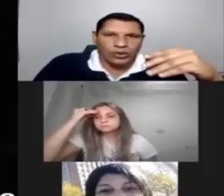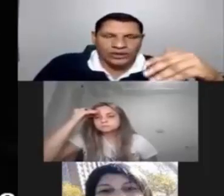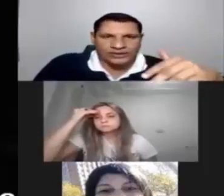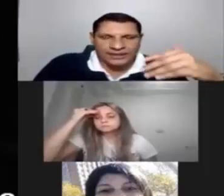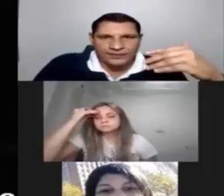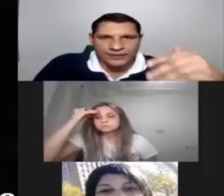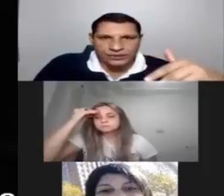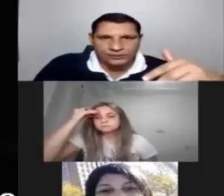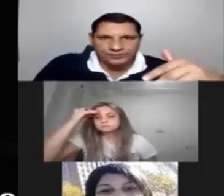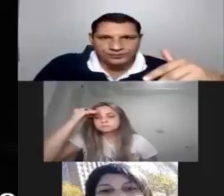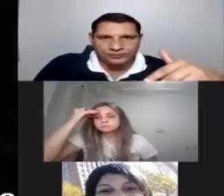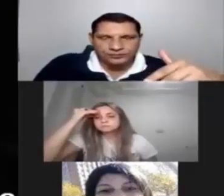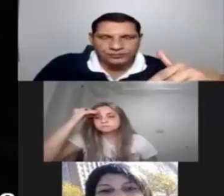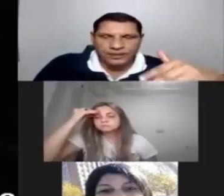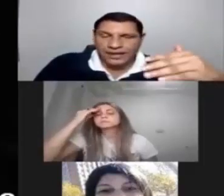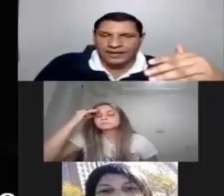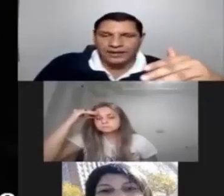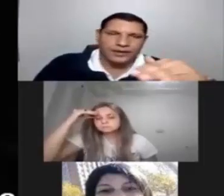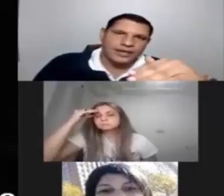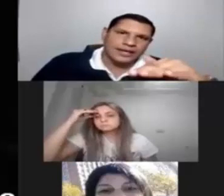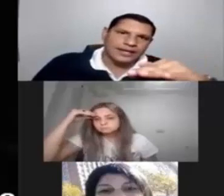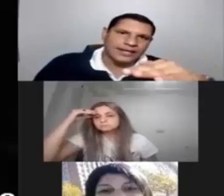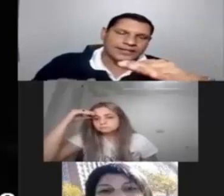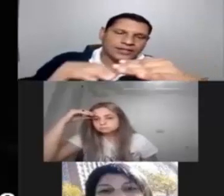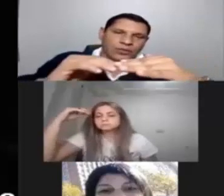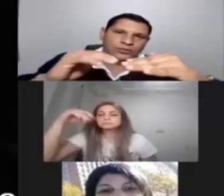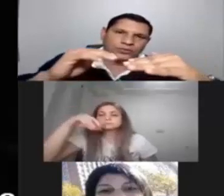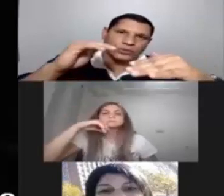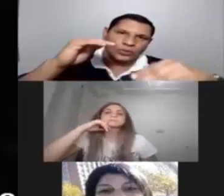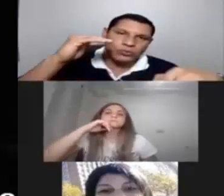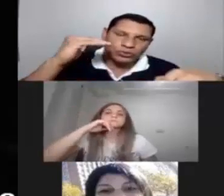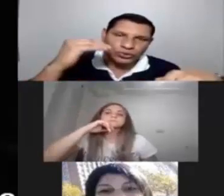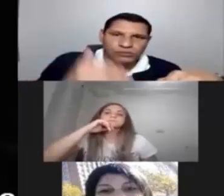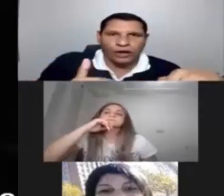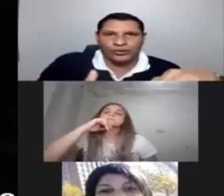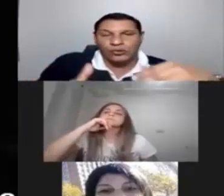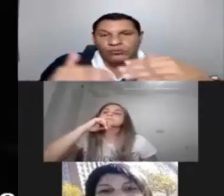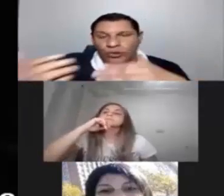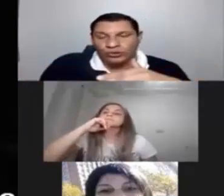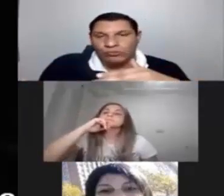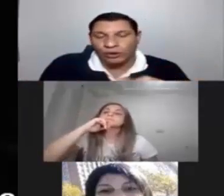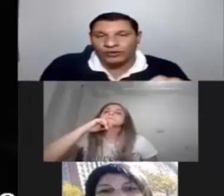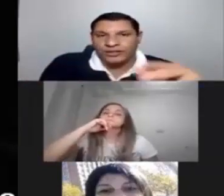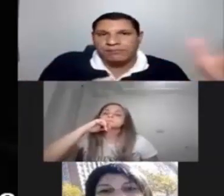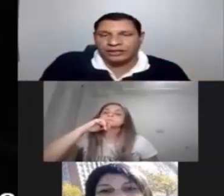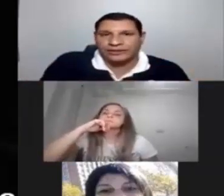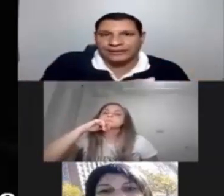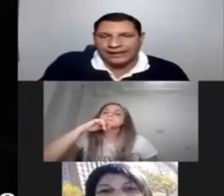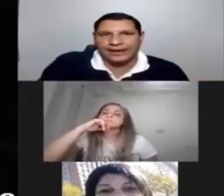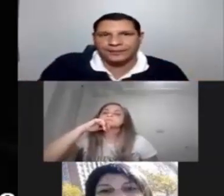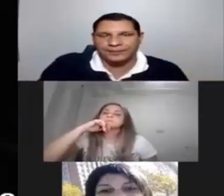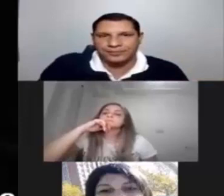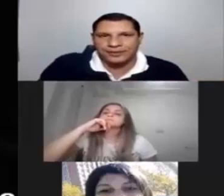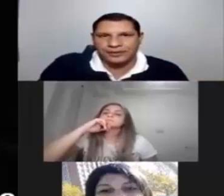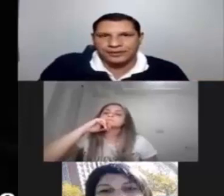é o local de sacrifício. E aí, eles estão no mundo dos mortos. O mundo dos mortos fica debaixo da